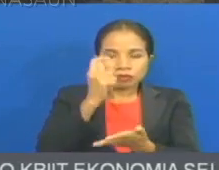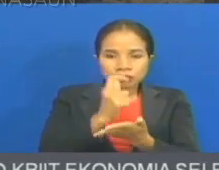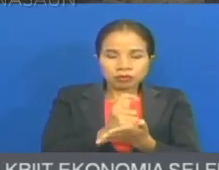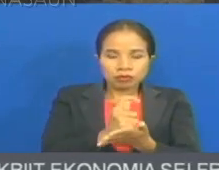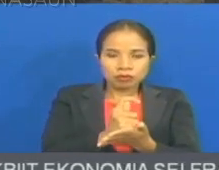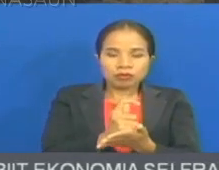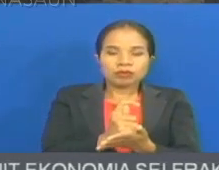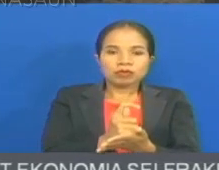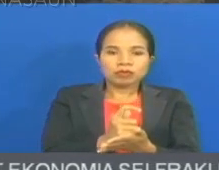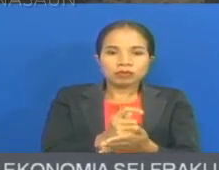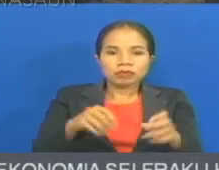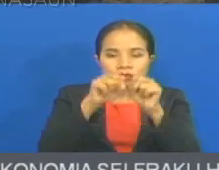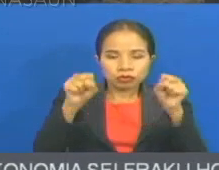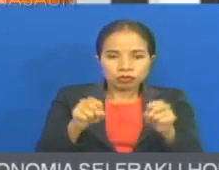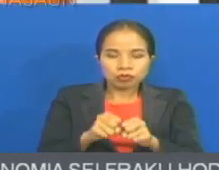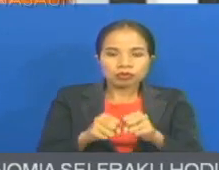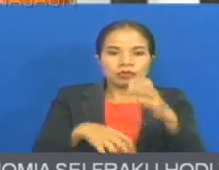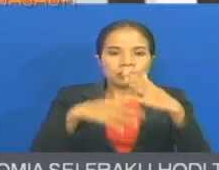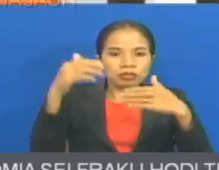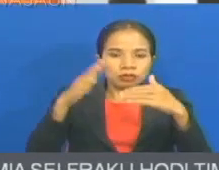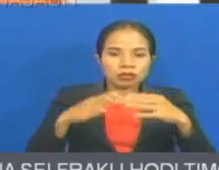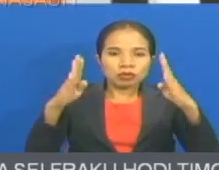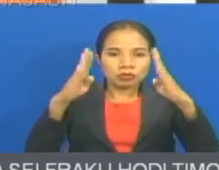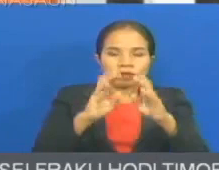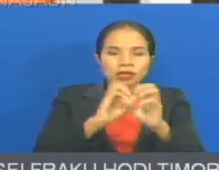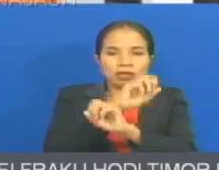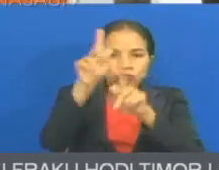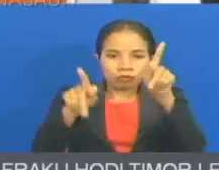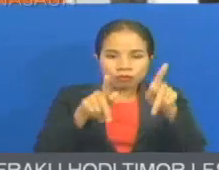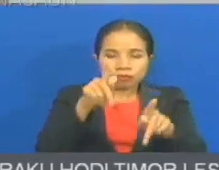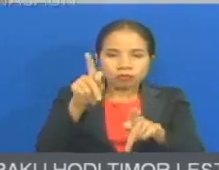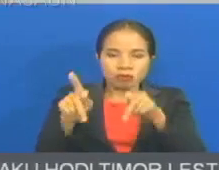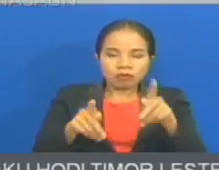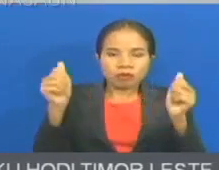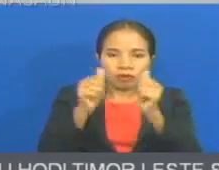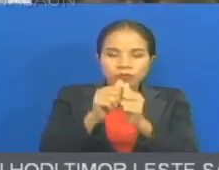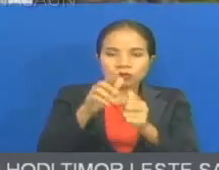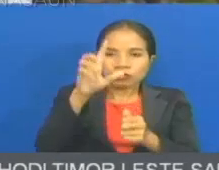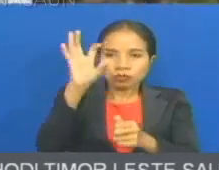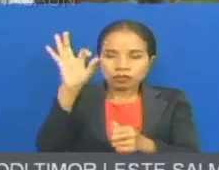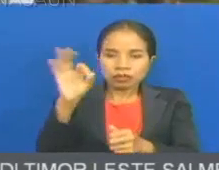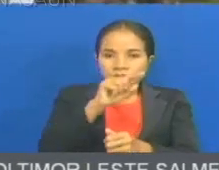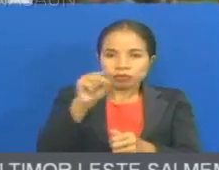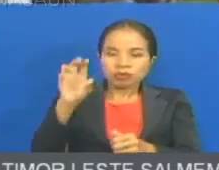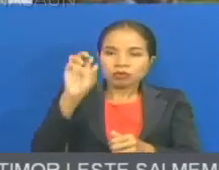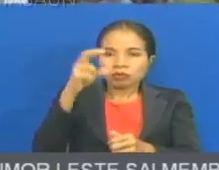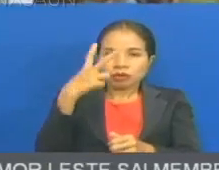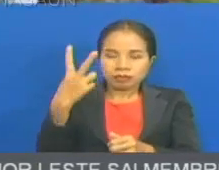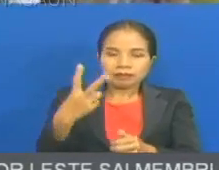resine, cada suku se construi uma na Roma mba povo regular hambotuk sia tosanulu resin